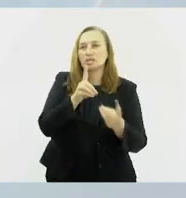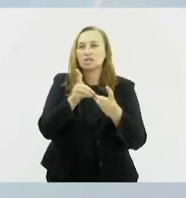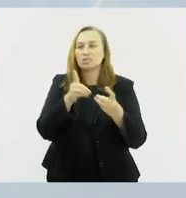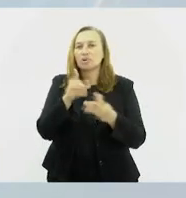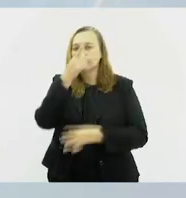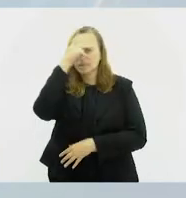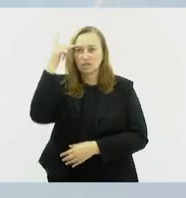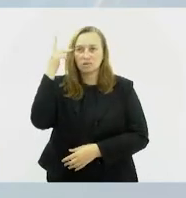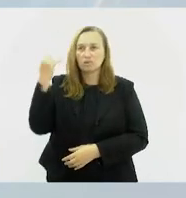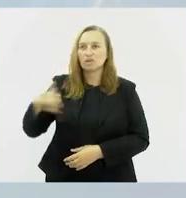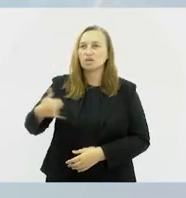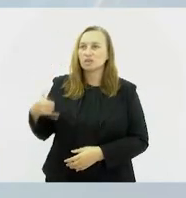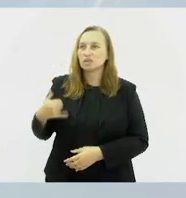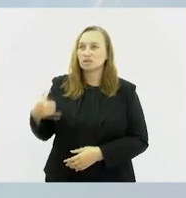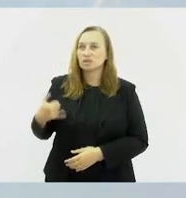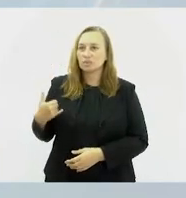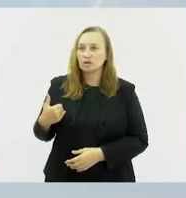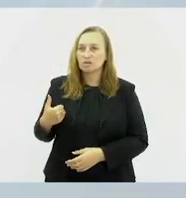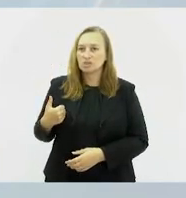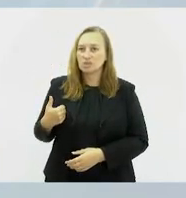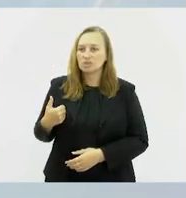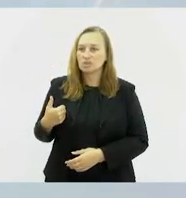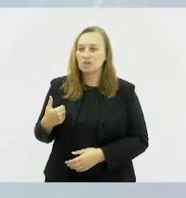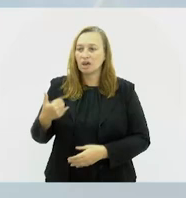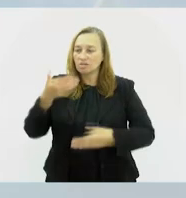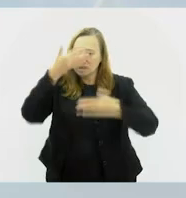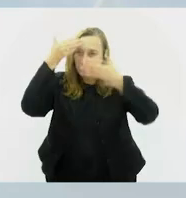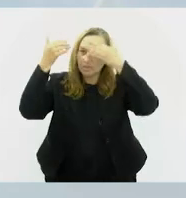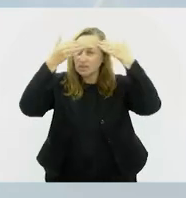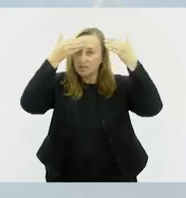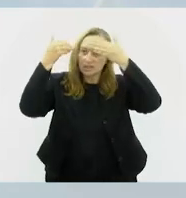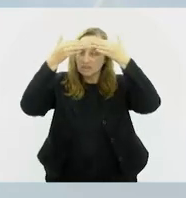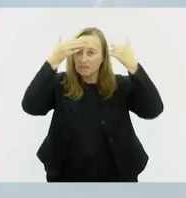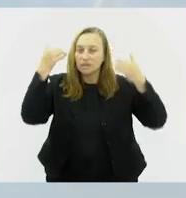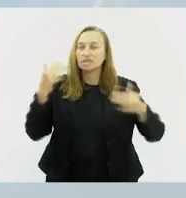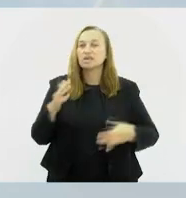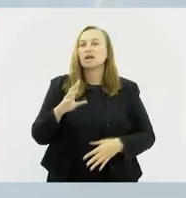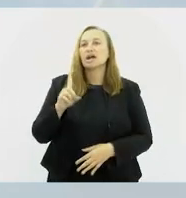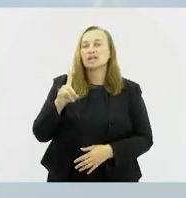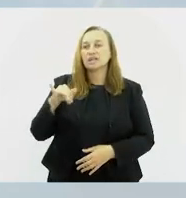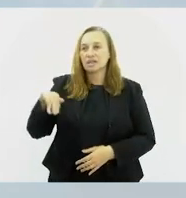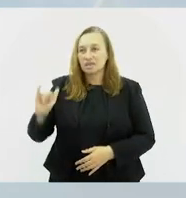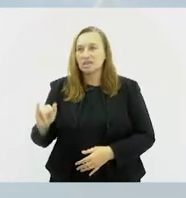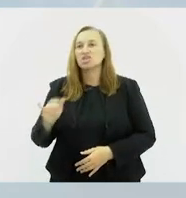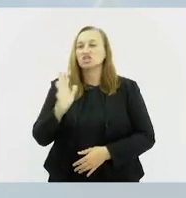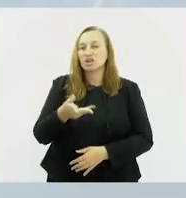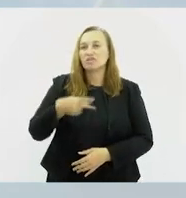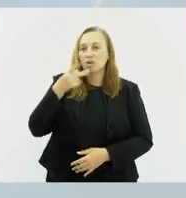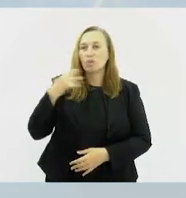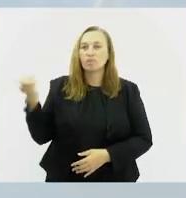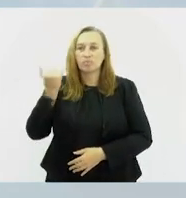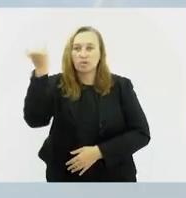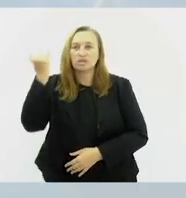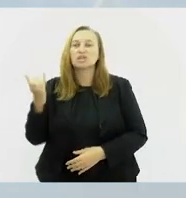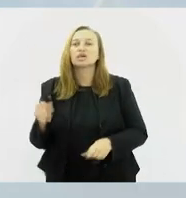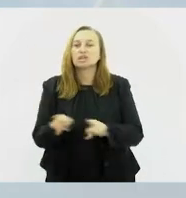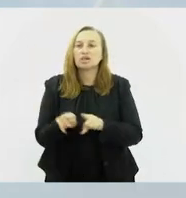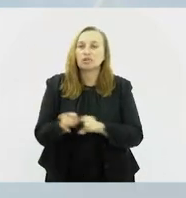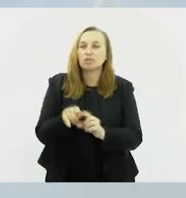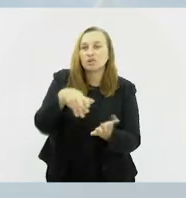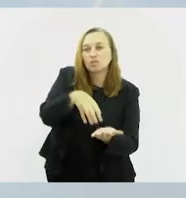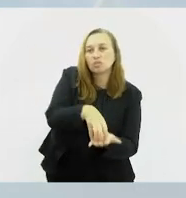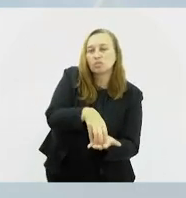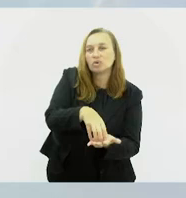com Alzheimer, a Dani já falou também sobre isso, e é muito importante. O Núcleo de Atendimento do